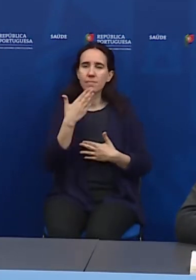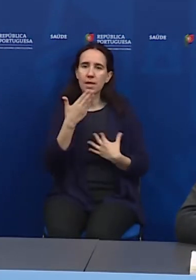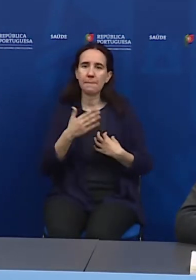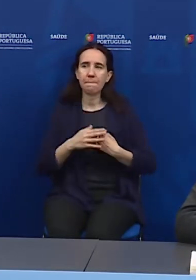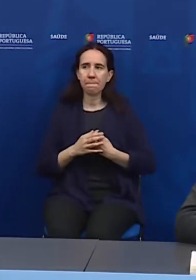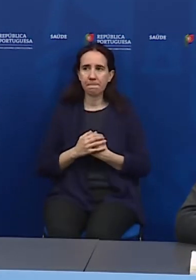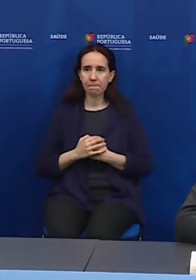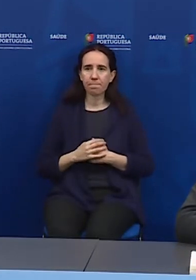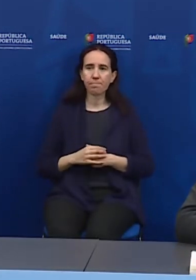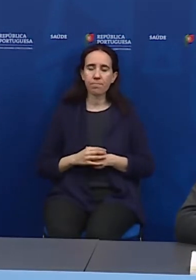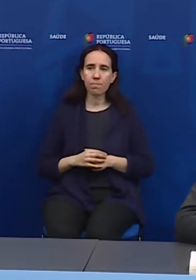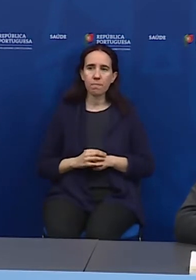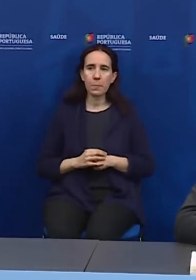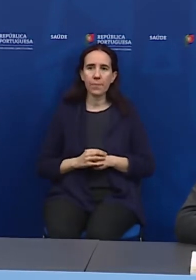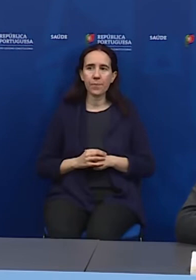Obrigada.